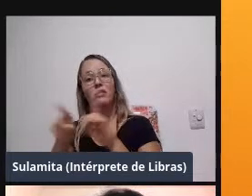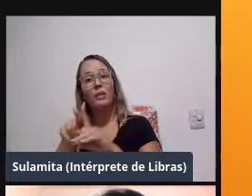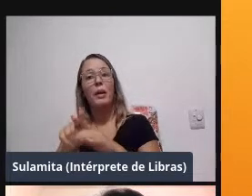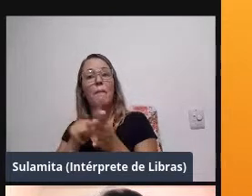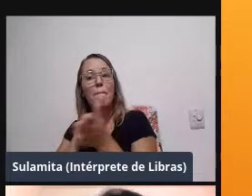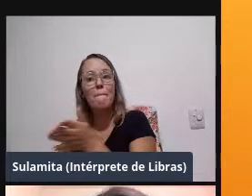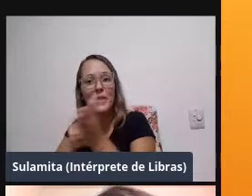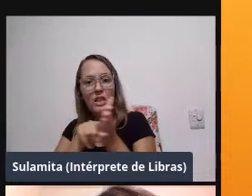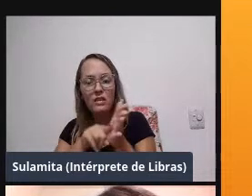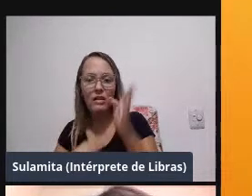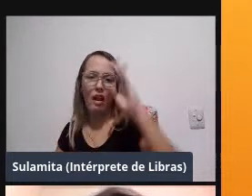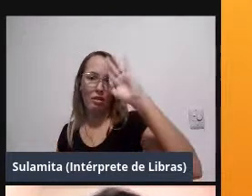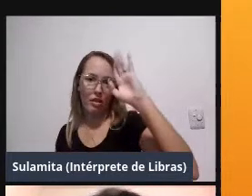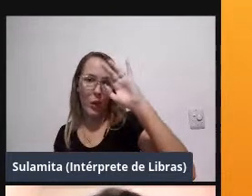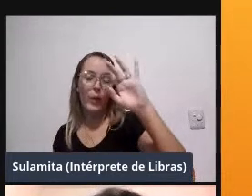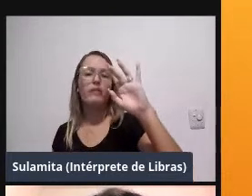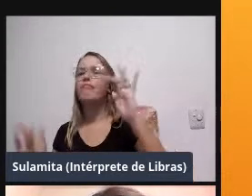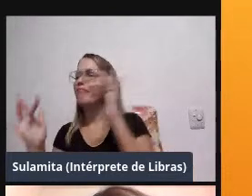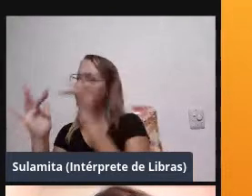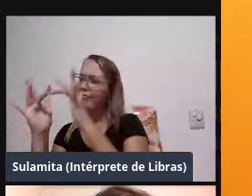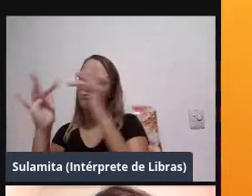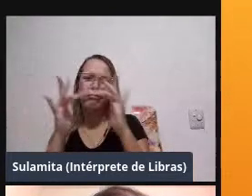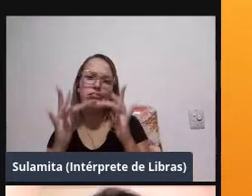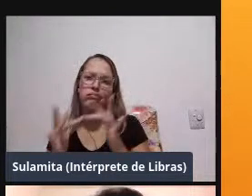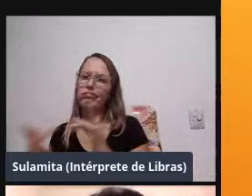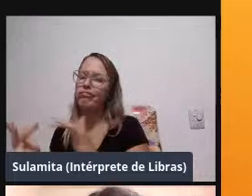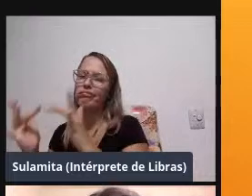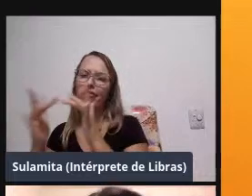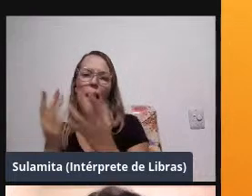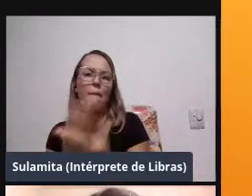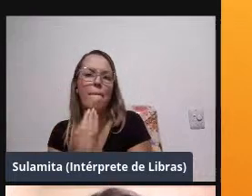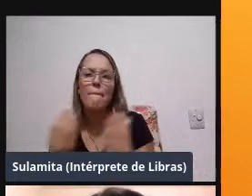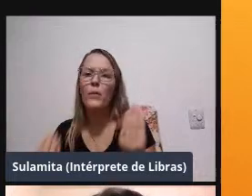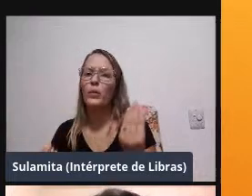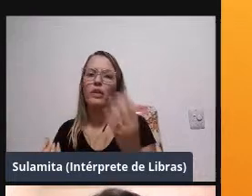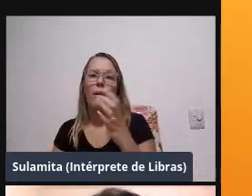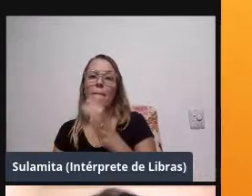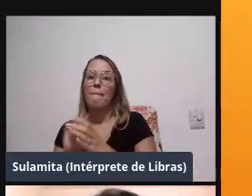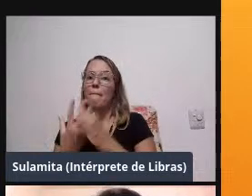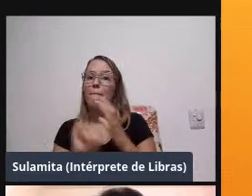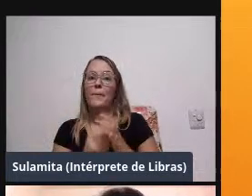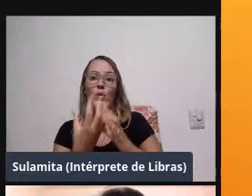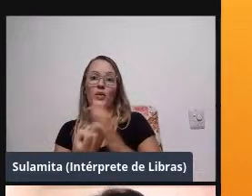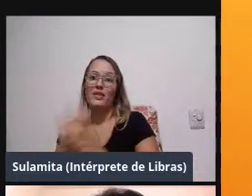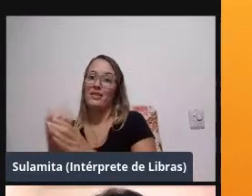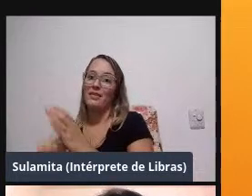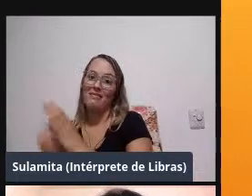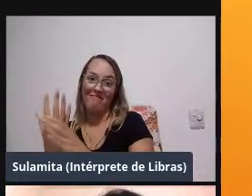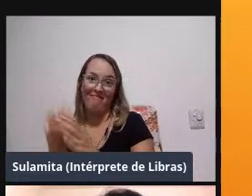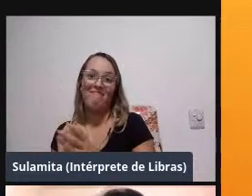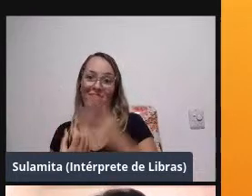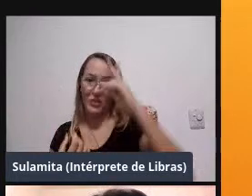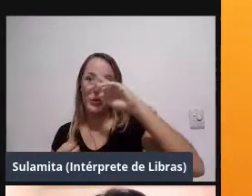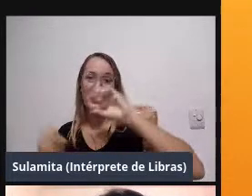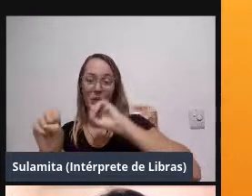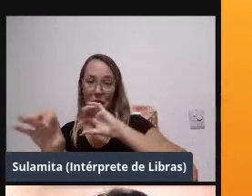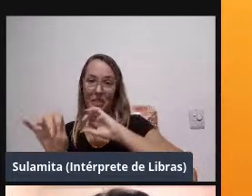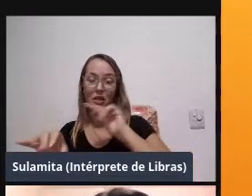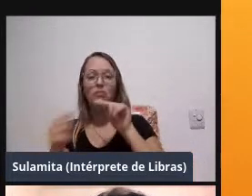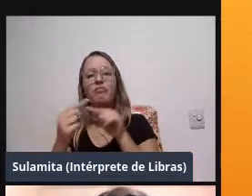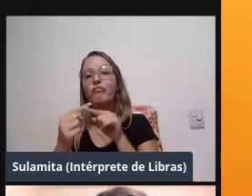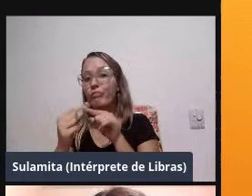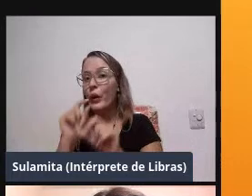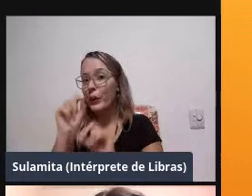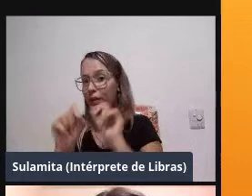eu também tinha contato com muita produção em história da educação, porque o Centro de Memória